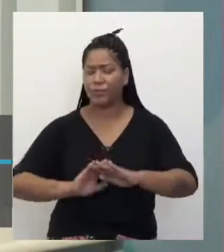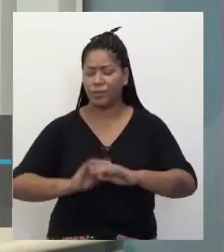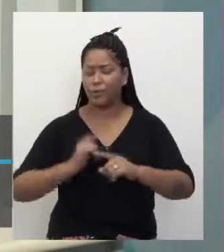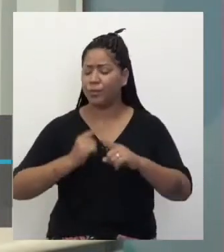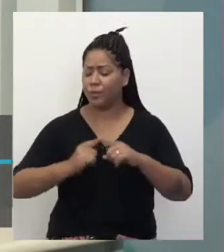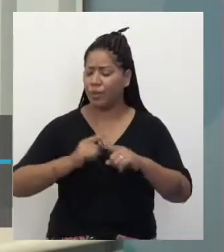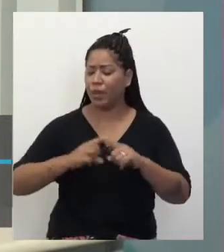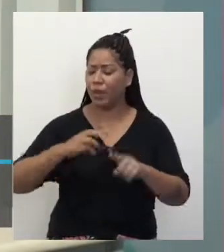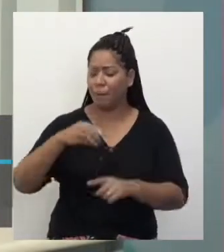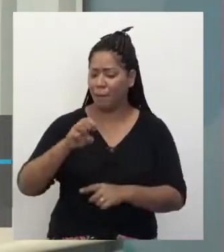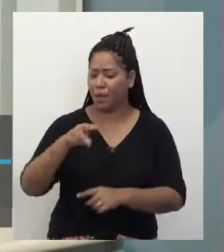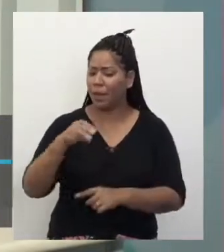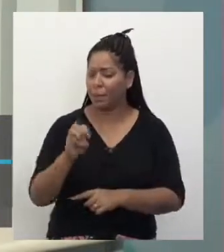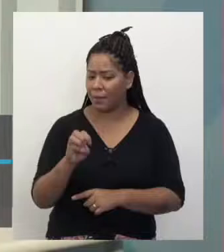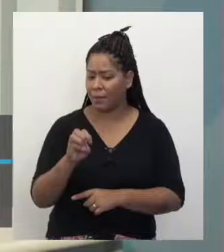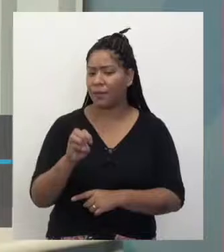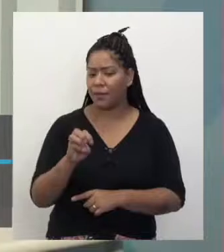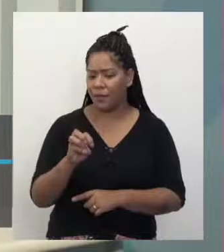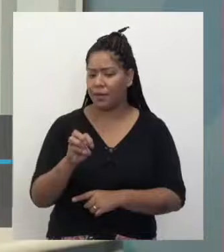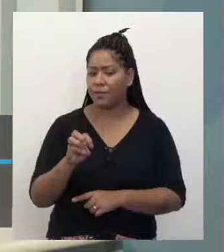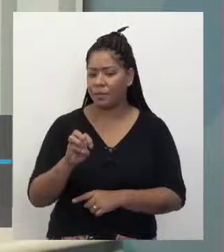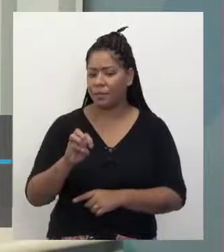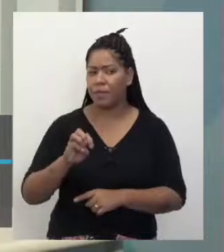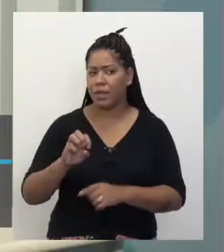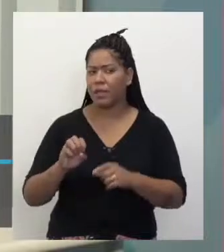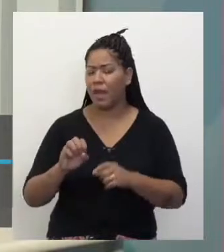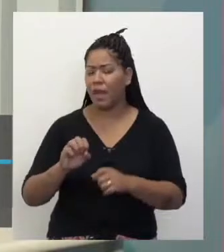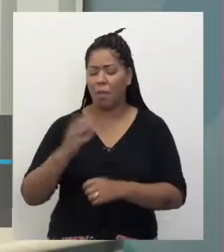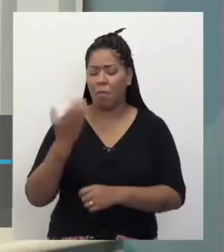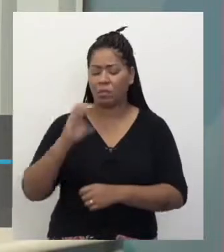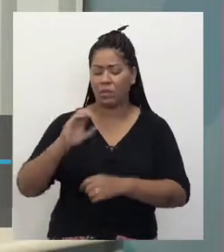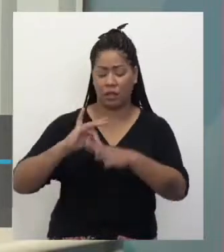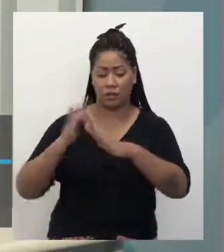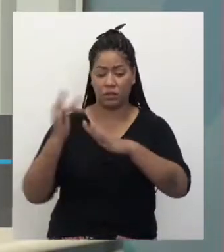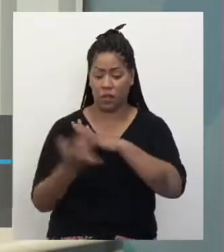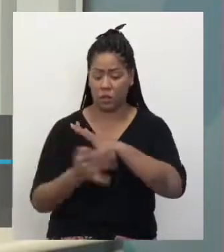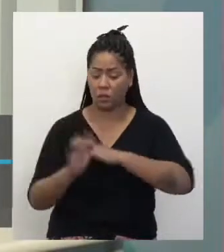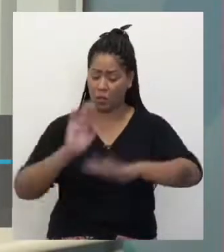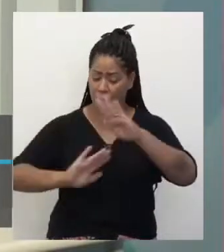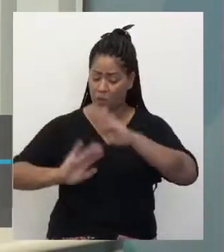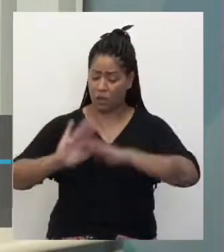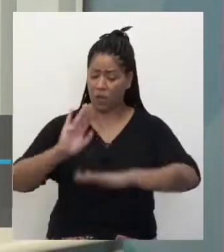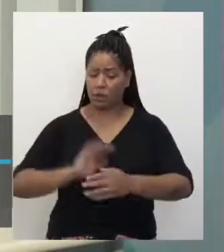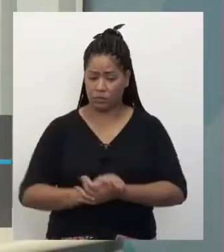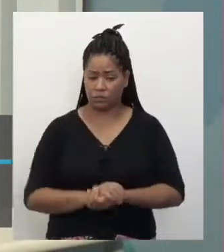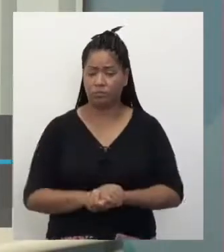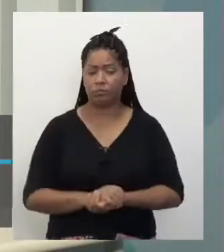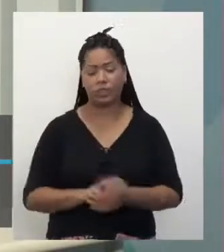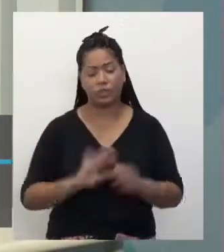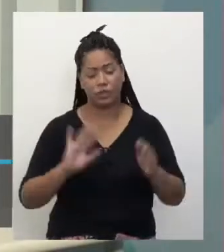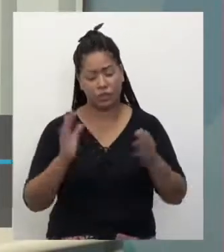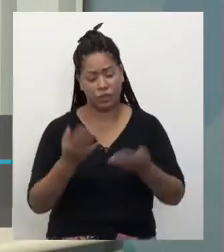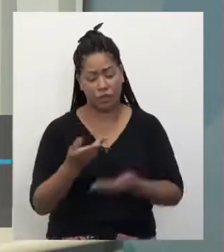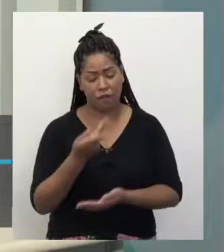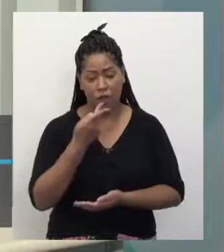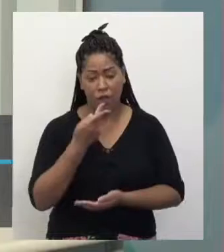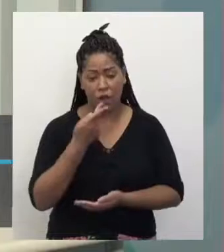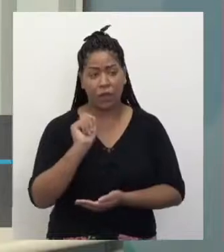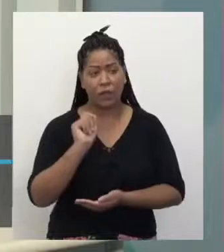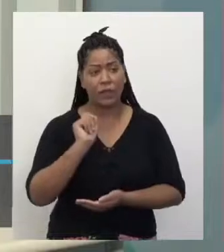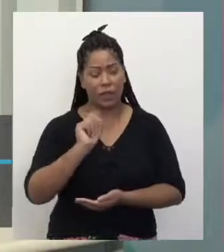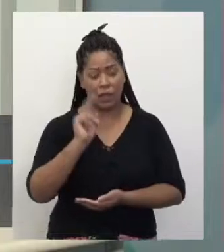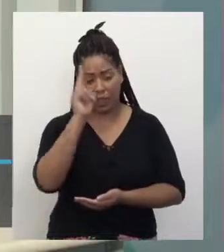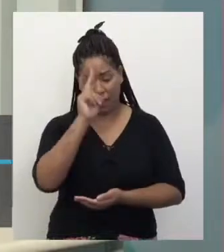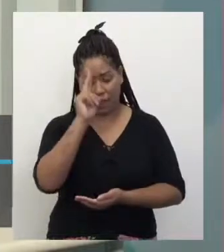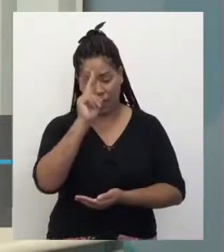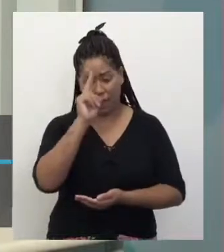citar nomes de pessoas públicas, ok? Agora, já que vocês falaram que lembram de alguns que já comentaram sobre outros, eu